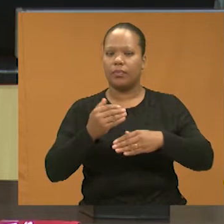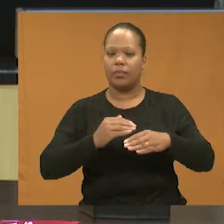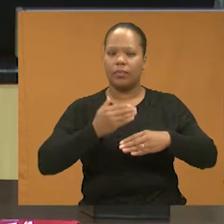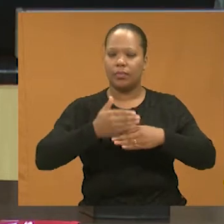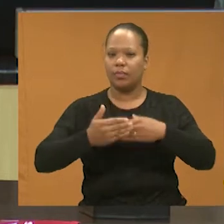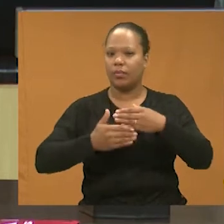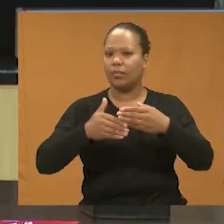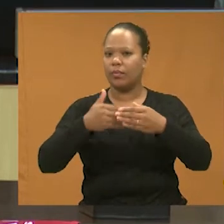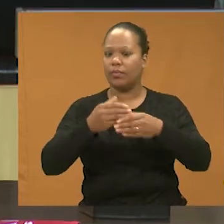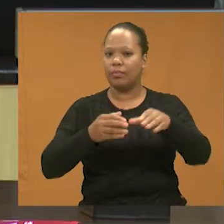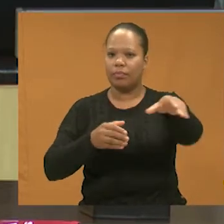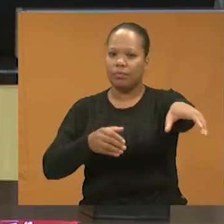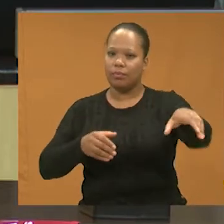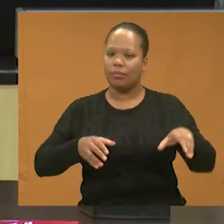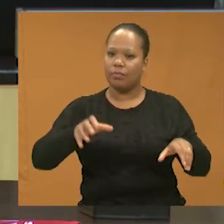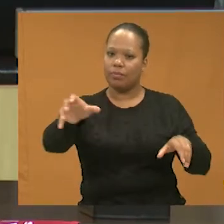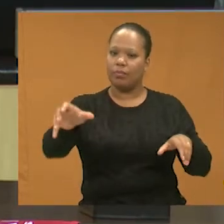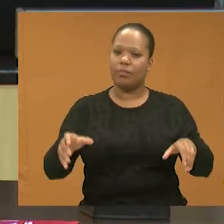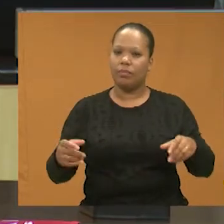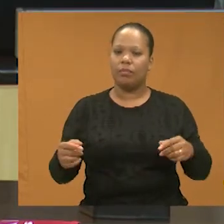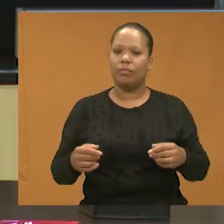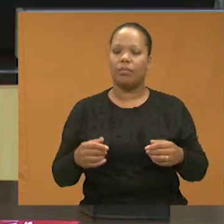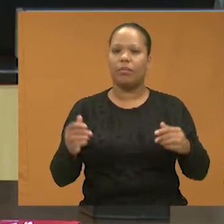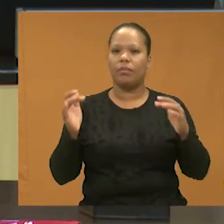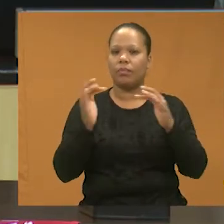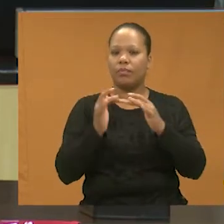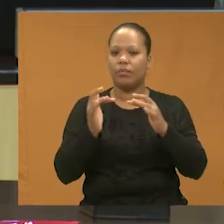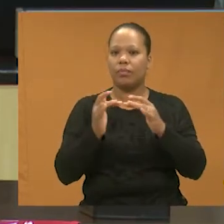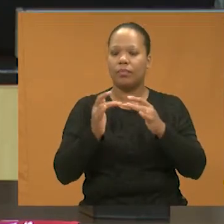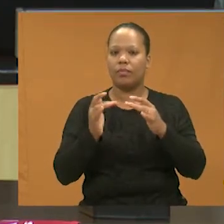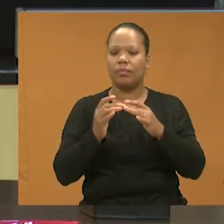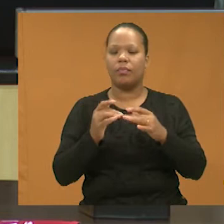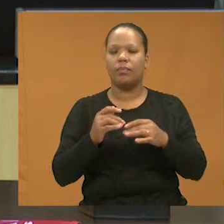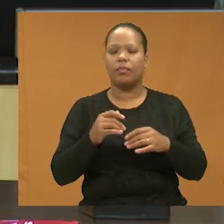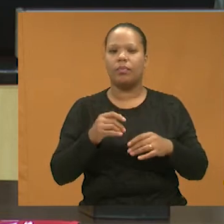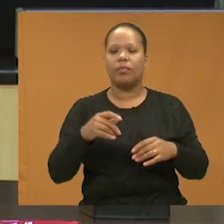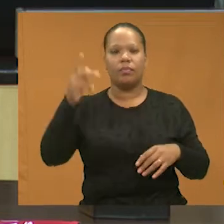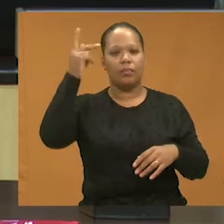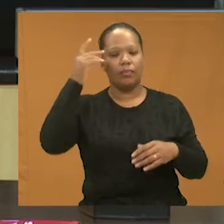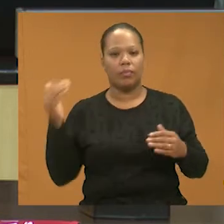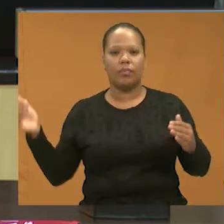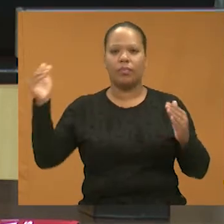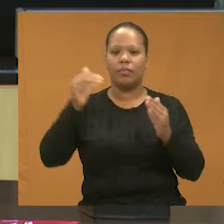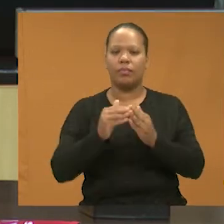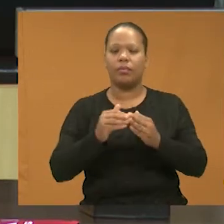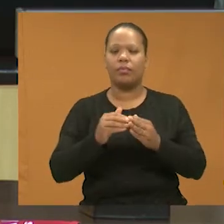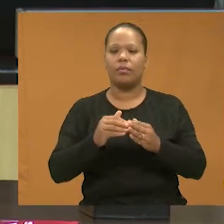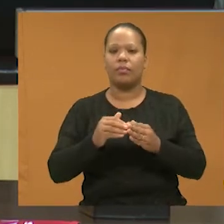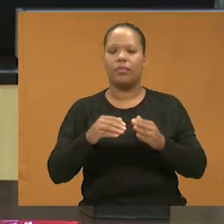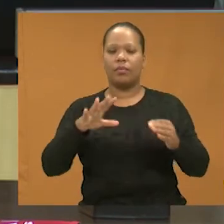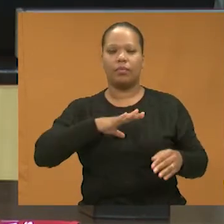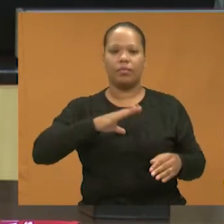margens da rodovia Presidente Dutra, ligando a cidade de São Paulo à cidade de Aparecida. Salientamos que a presente